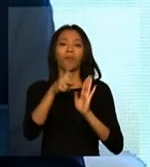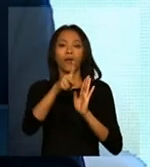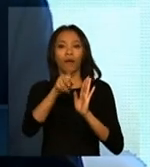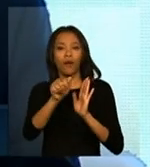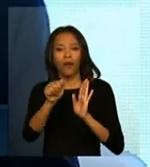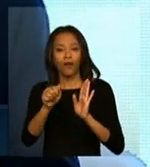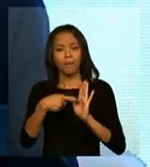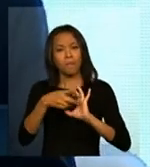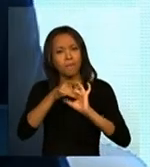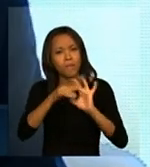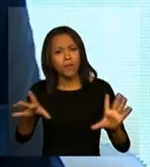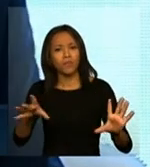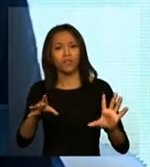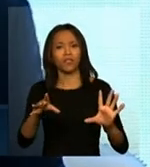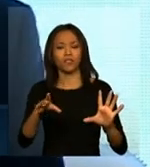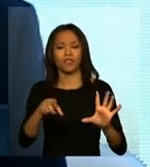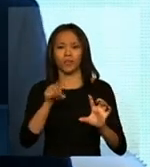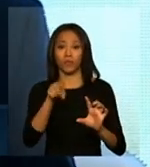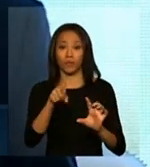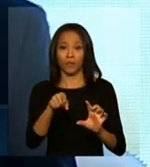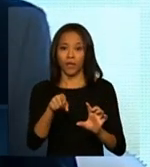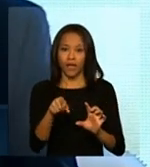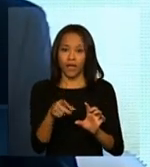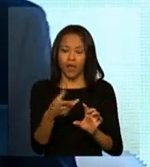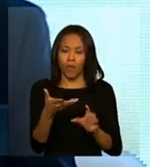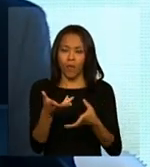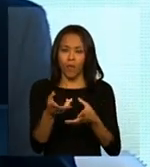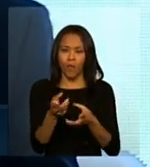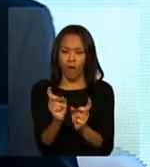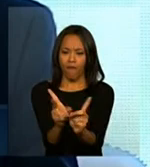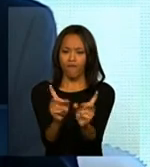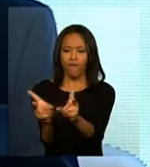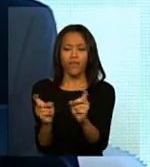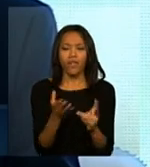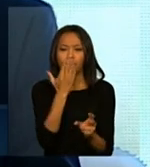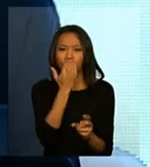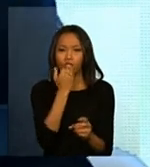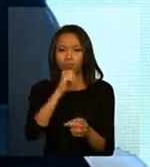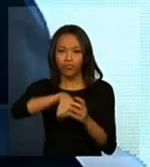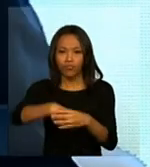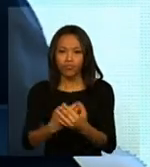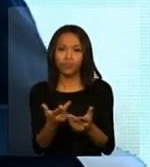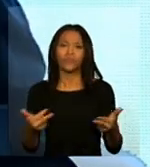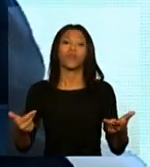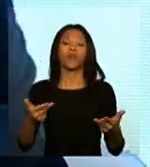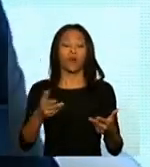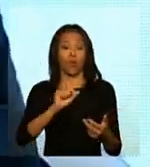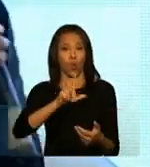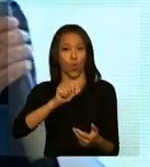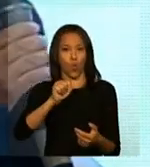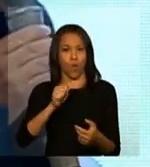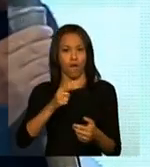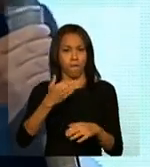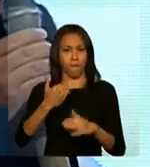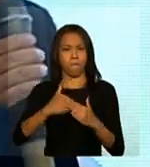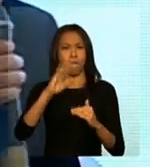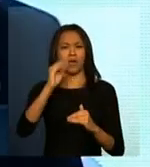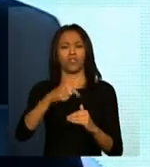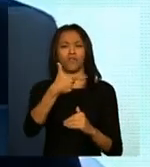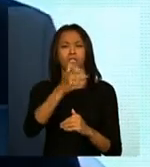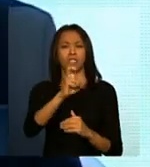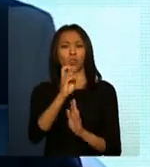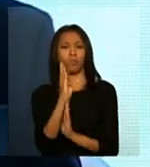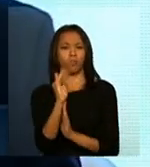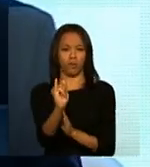a comercialização de uma parcela importante da produção da agricultura familiar. O Lula já falou que foi mais de 5 bi nesses 10